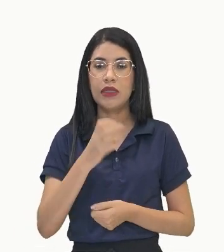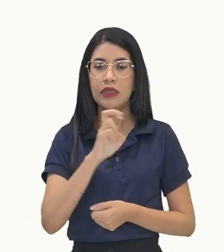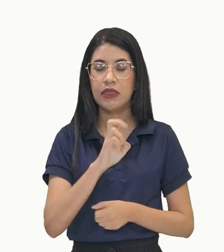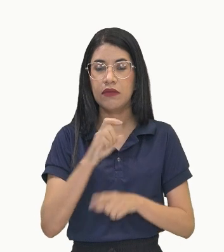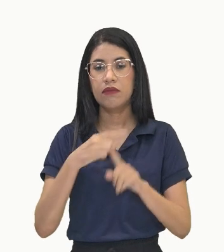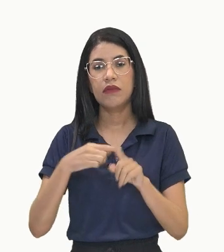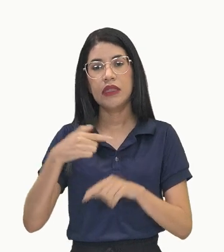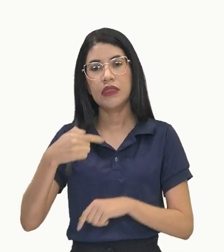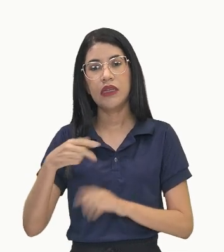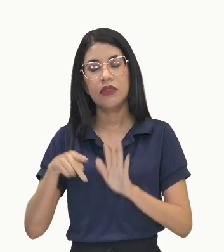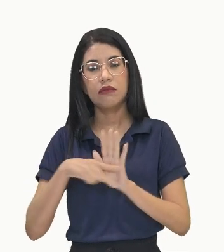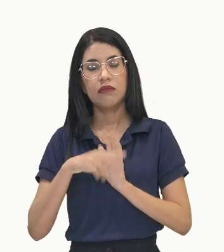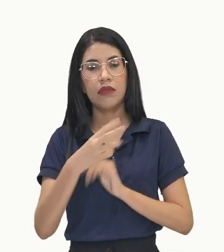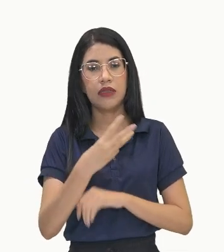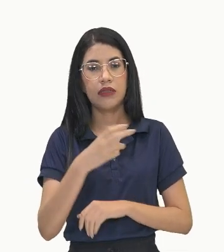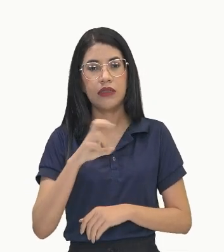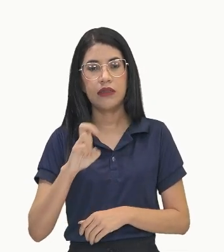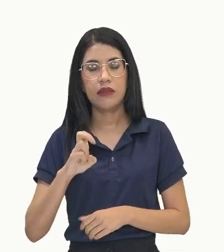né?